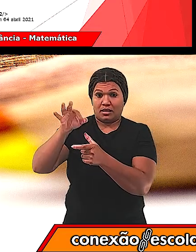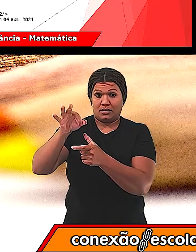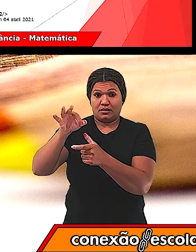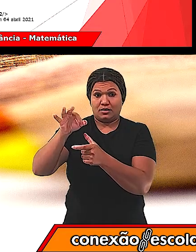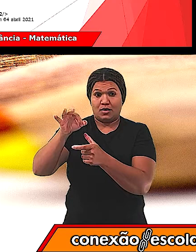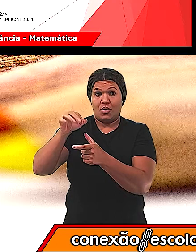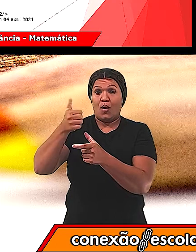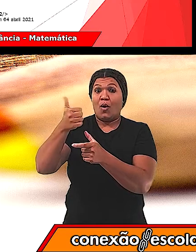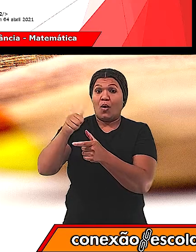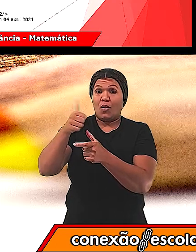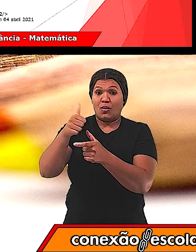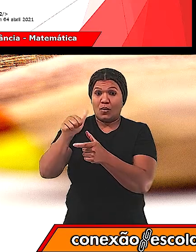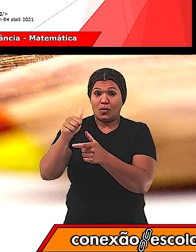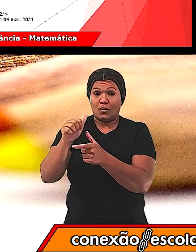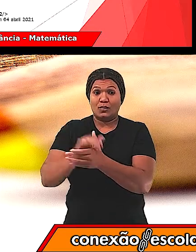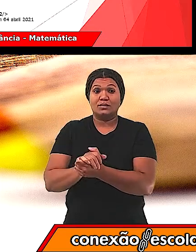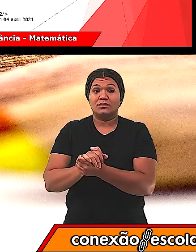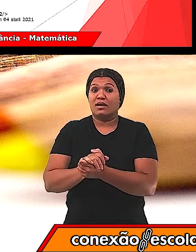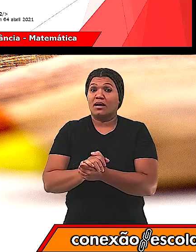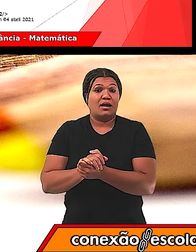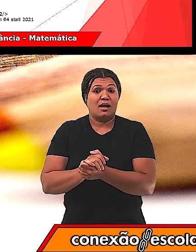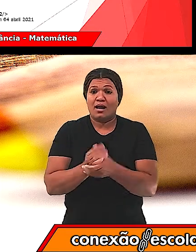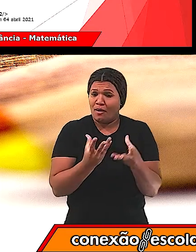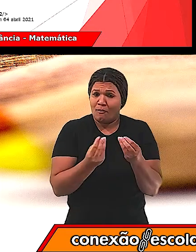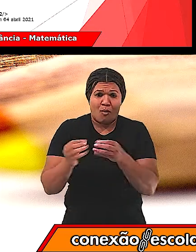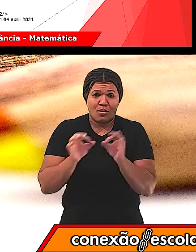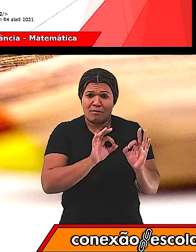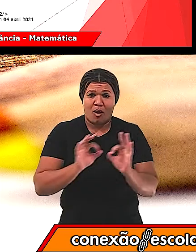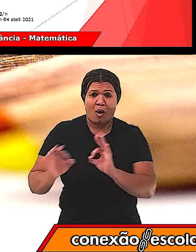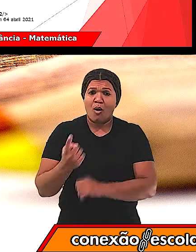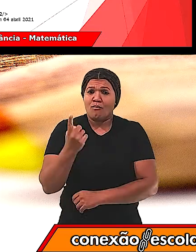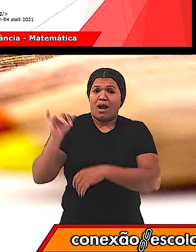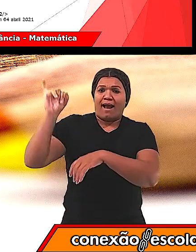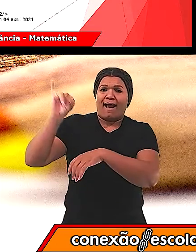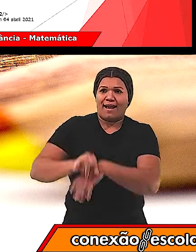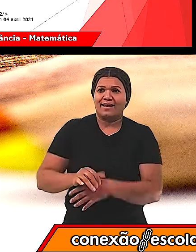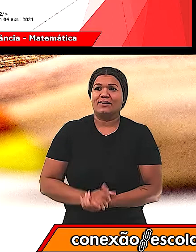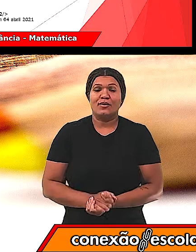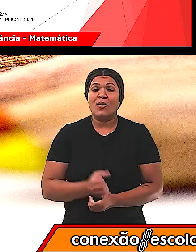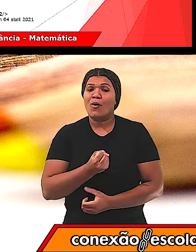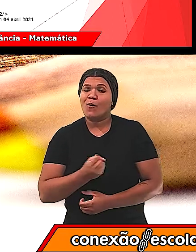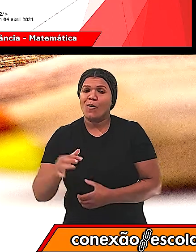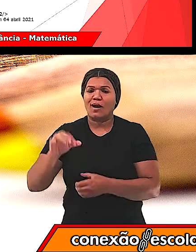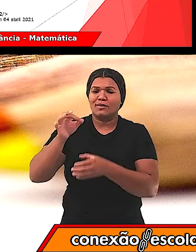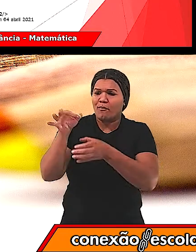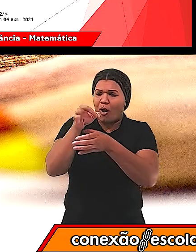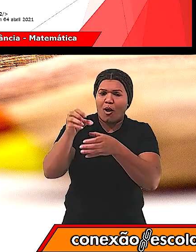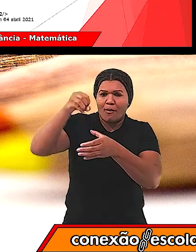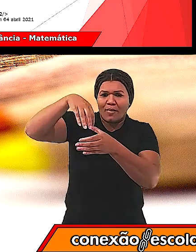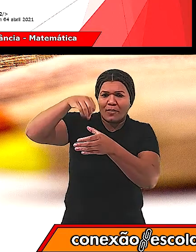10, 11. Ai, meu Deus, foram tantas bolas que chega, caiu. Quantas bolinhas eu consegui colocar